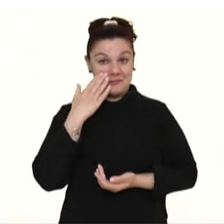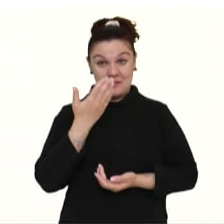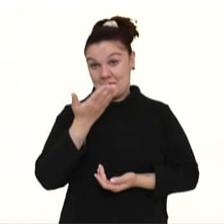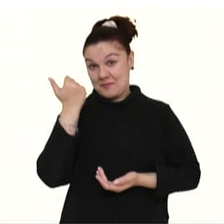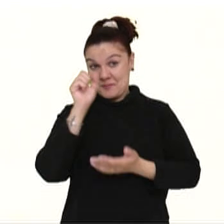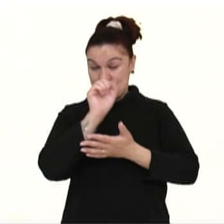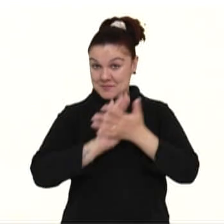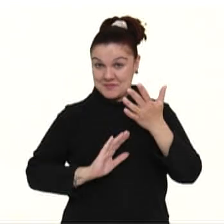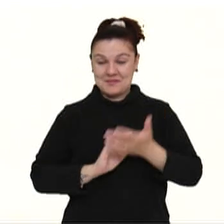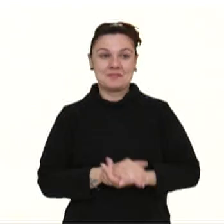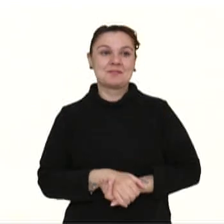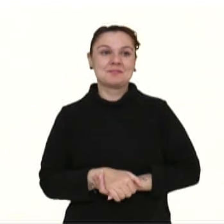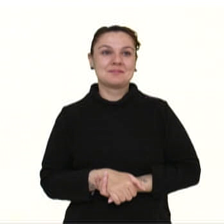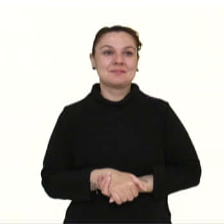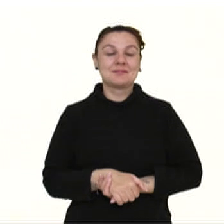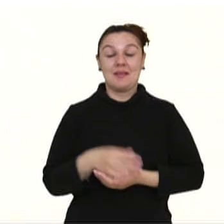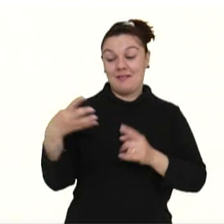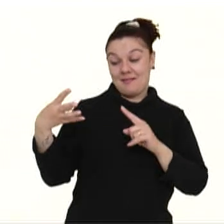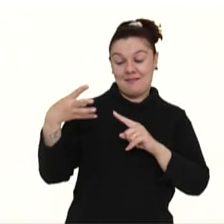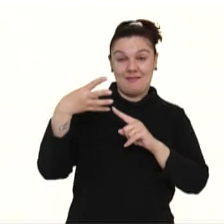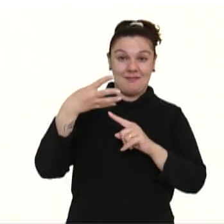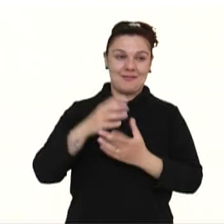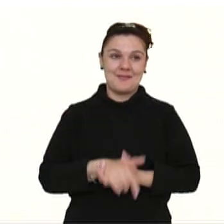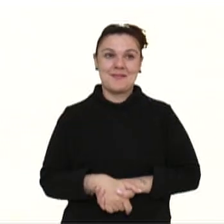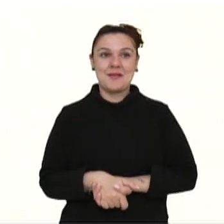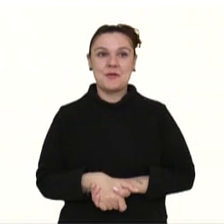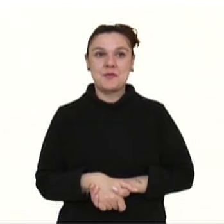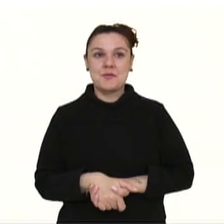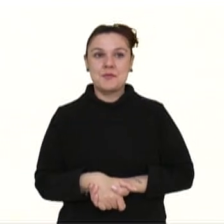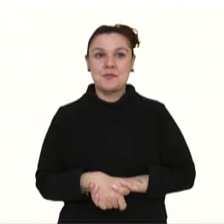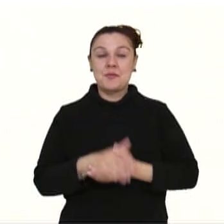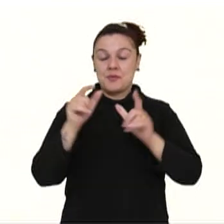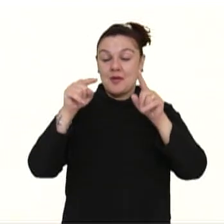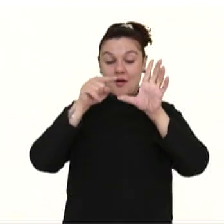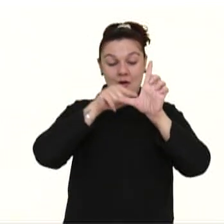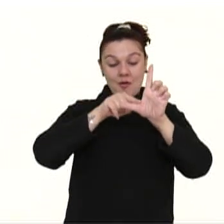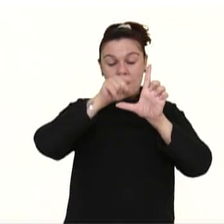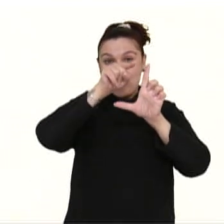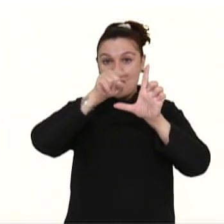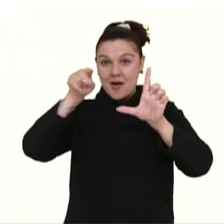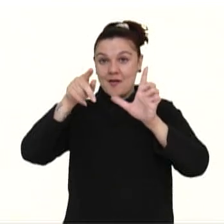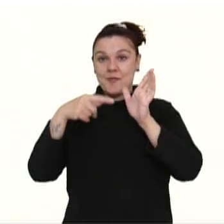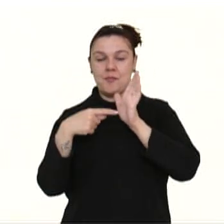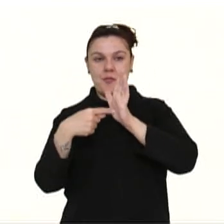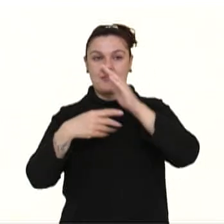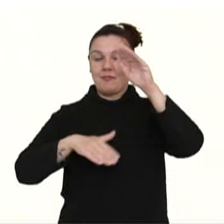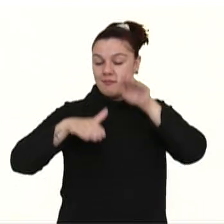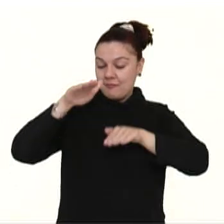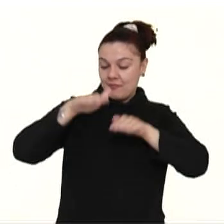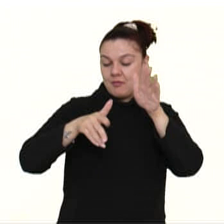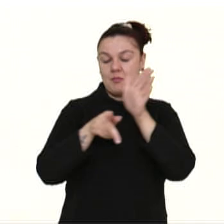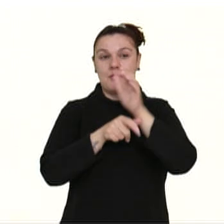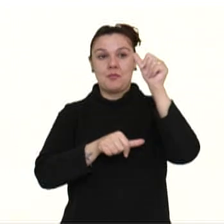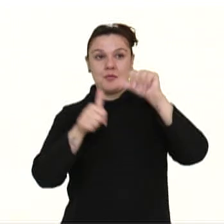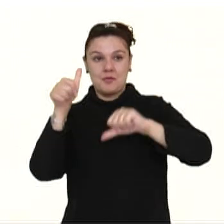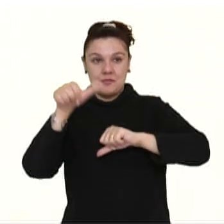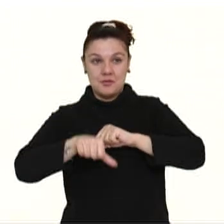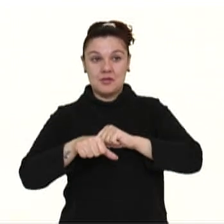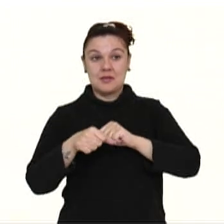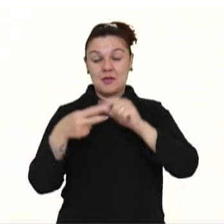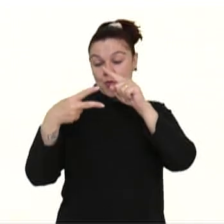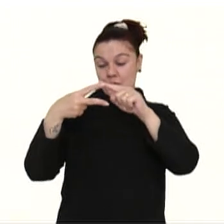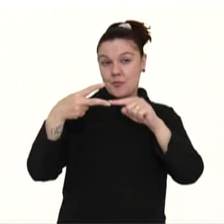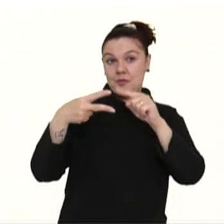para mais uma questão? Atividade 4. Os seguintes gráficos representam variáveis de uma reação química. Os